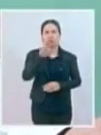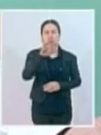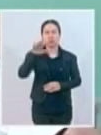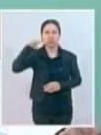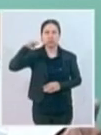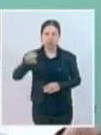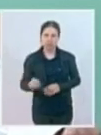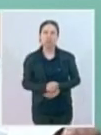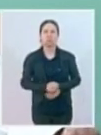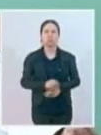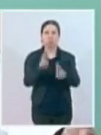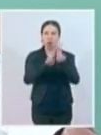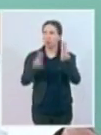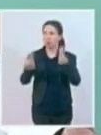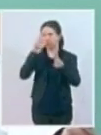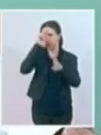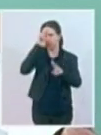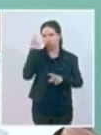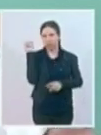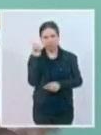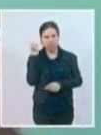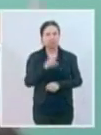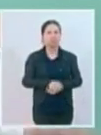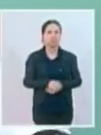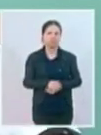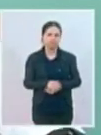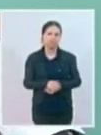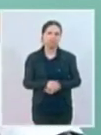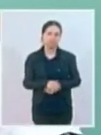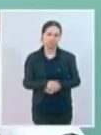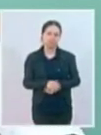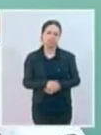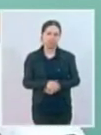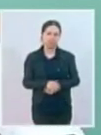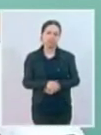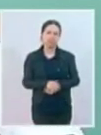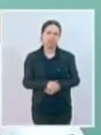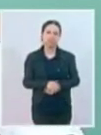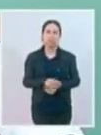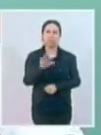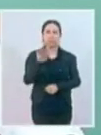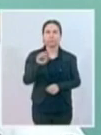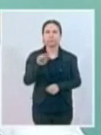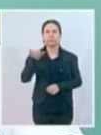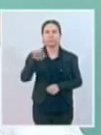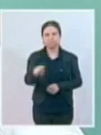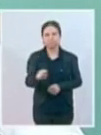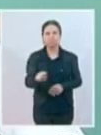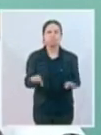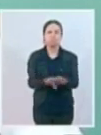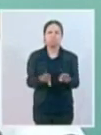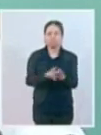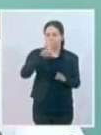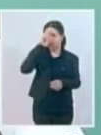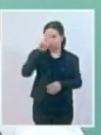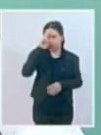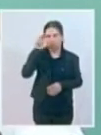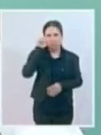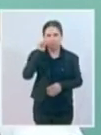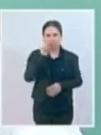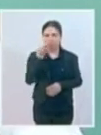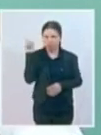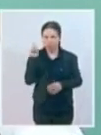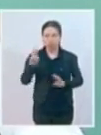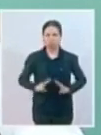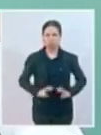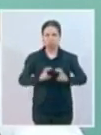Clínicas aqui de Uberlândia. E, pessoal, enfim, a chefe, né, a Thaís, isso, que é a Thaís, chefe da oncologia,